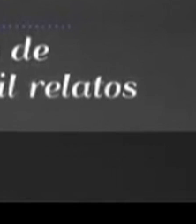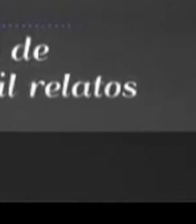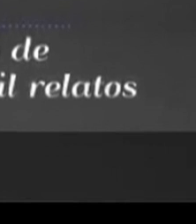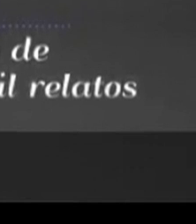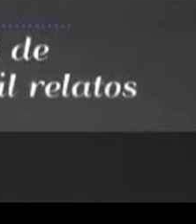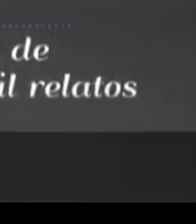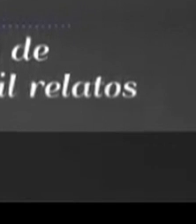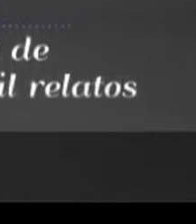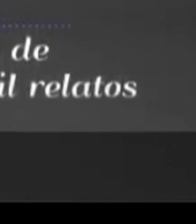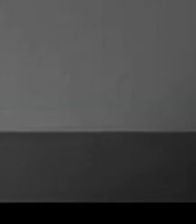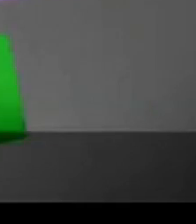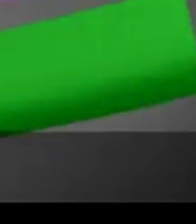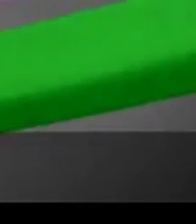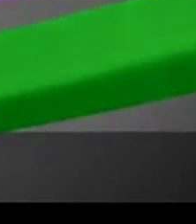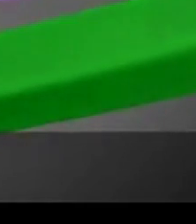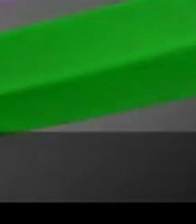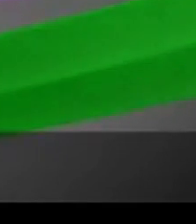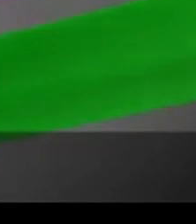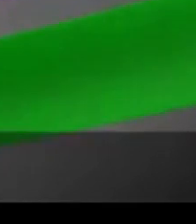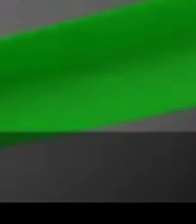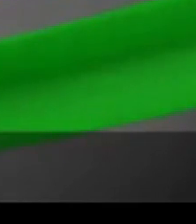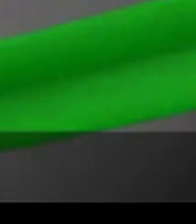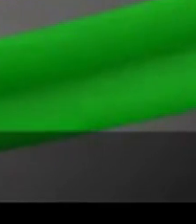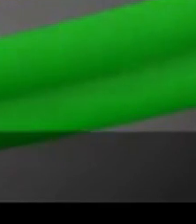de violência contra a mulher.